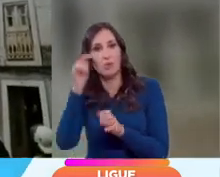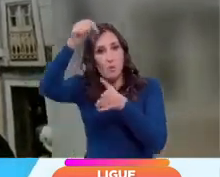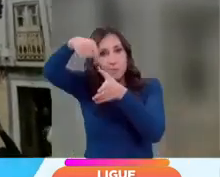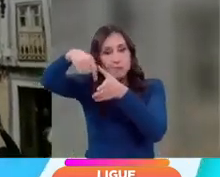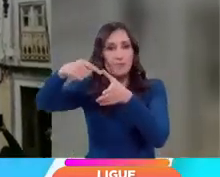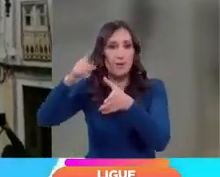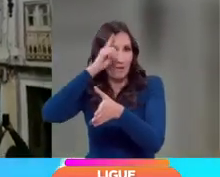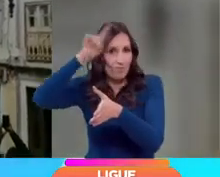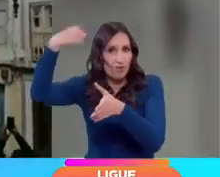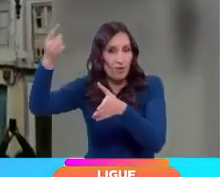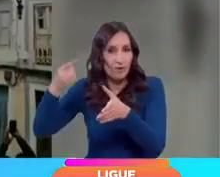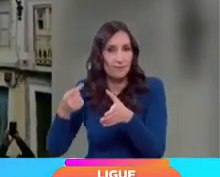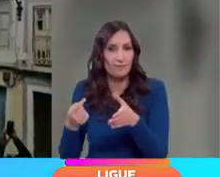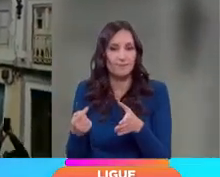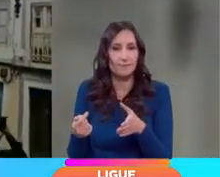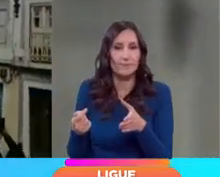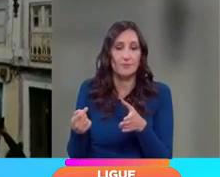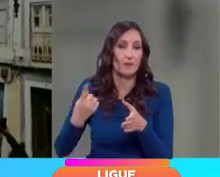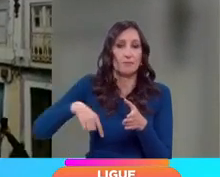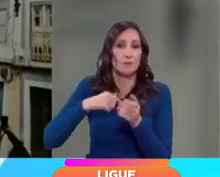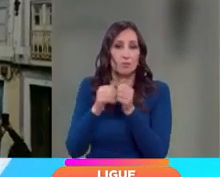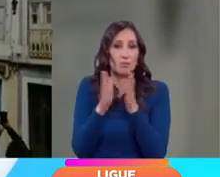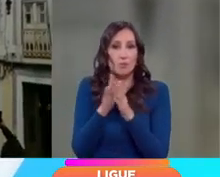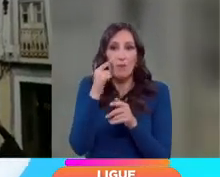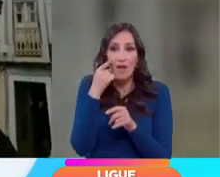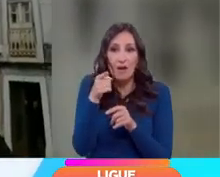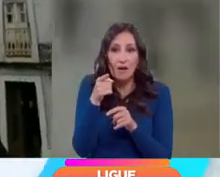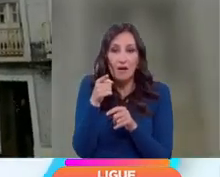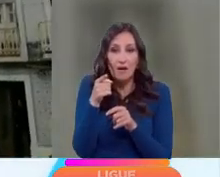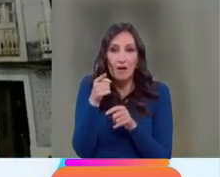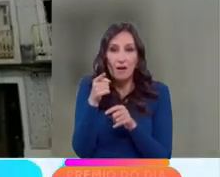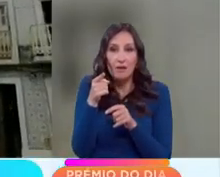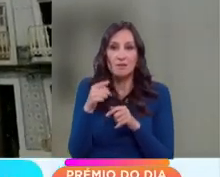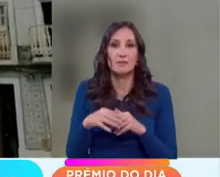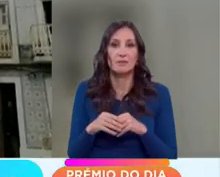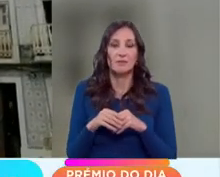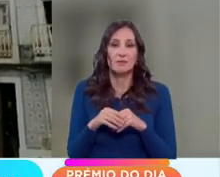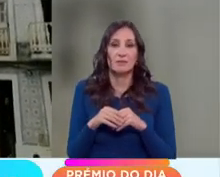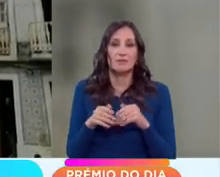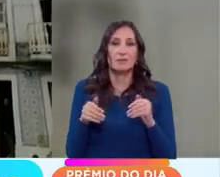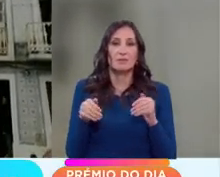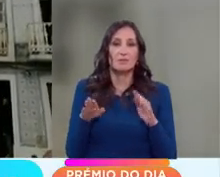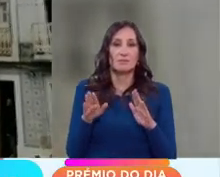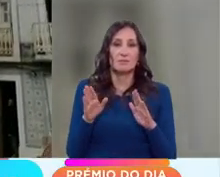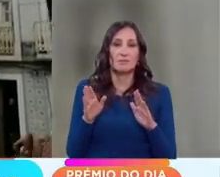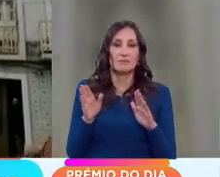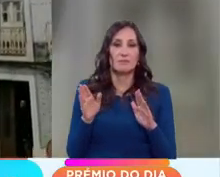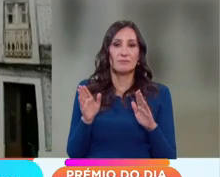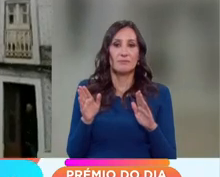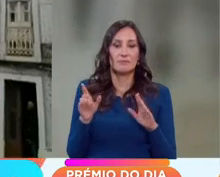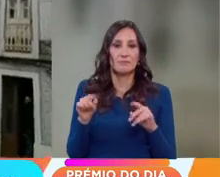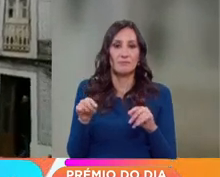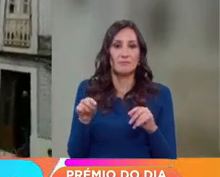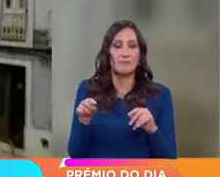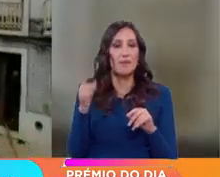ali naquele sítio. Você sabe perfeitamente. Nós e todos. Olha aqui, Luís, olha ali em frente. Aí vai. Mas, Luís, a certa altura...